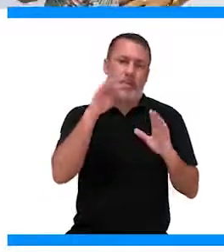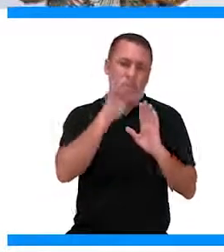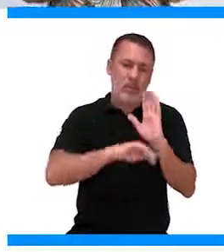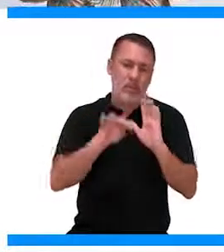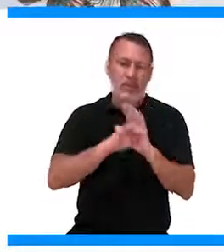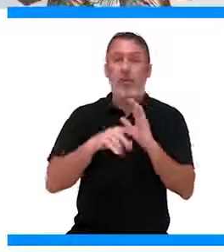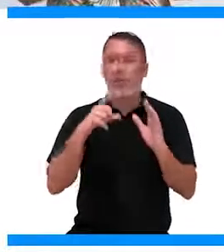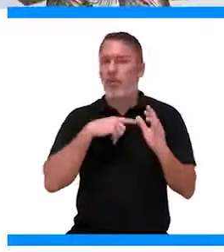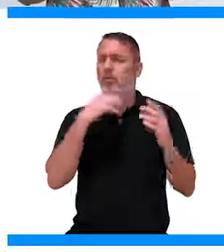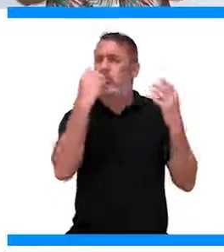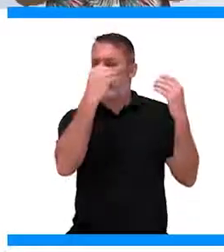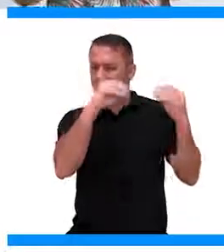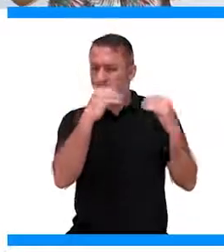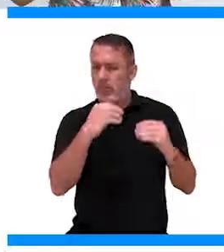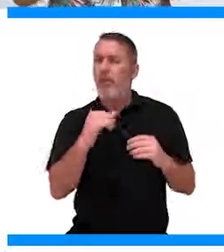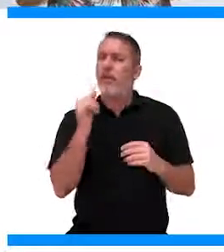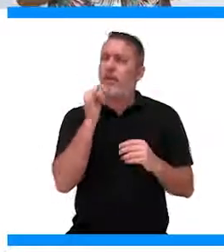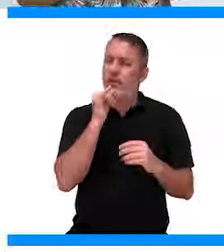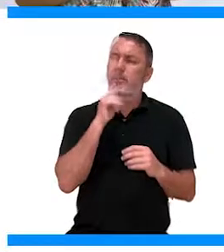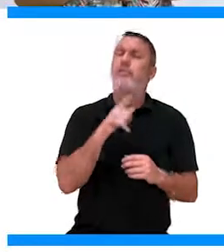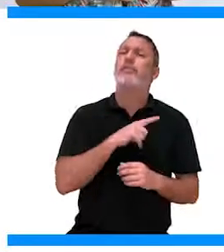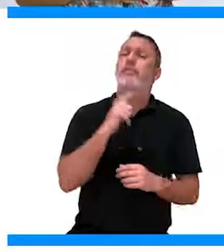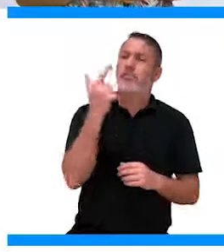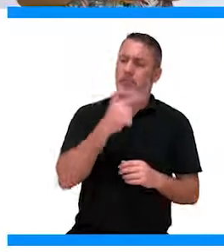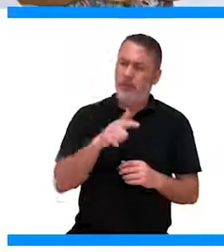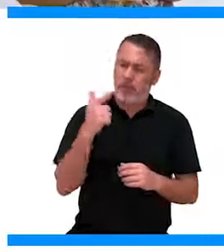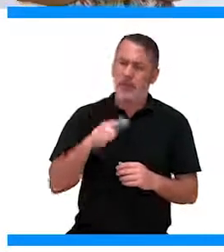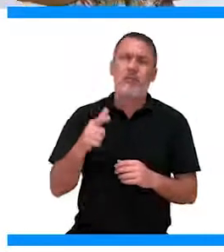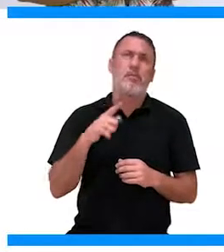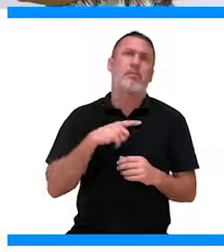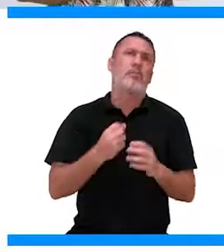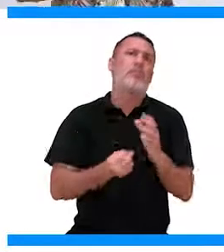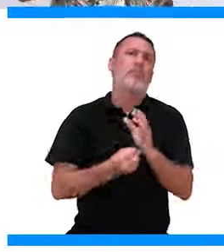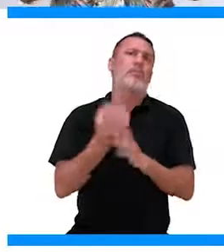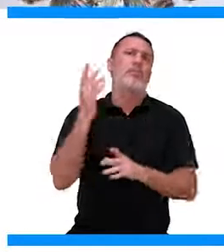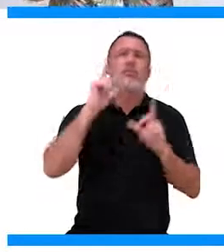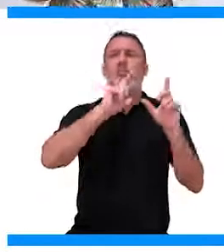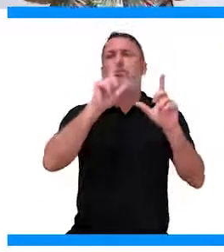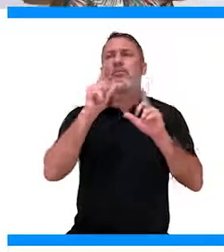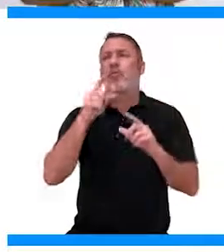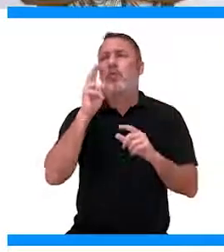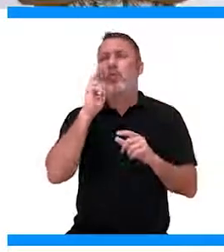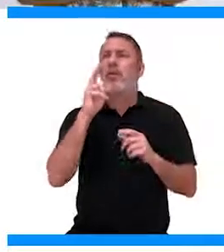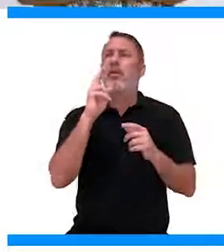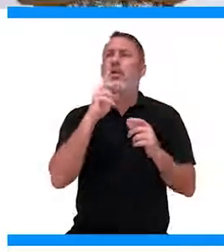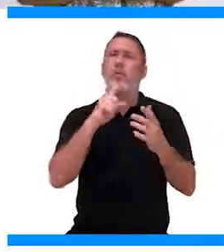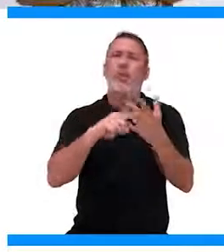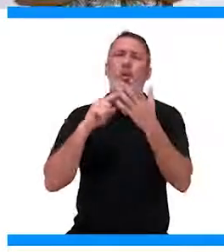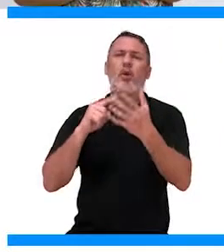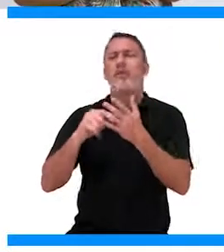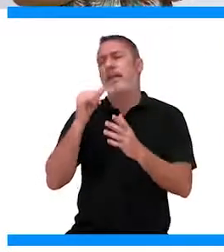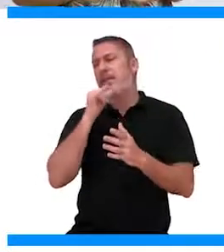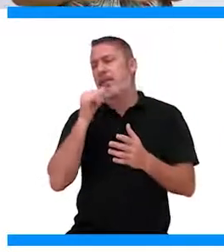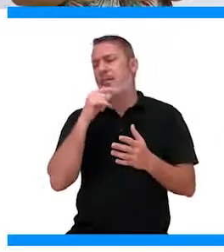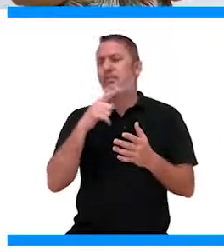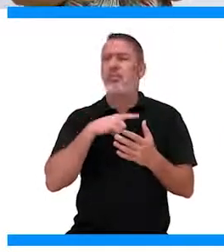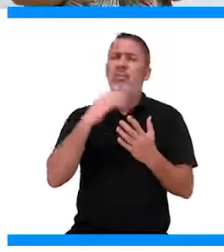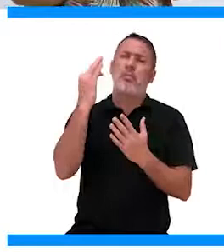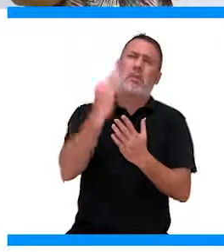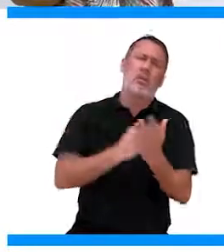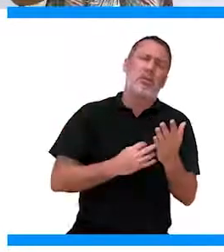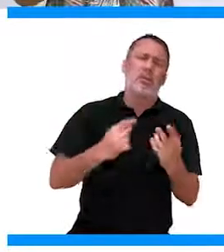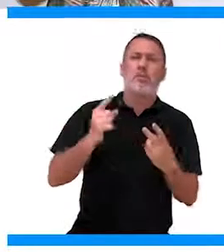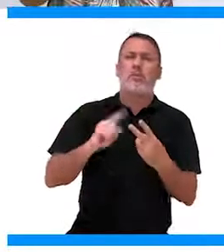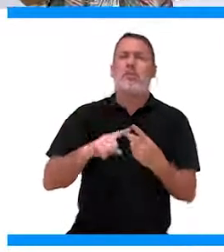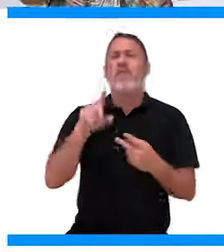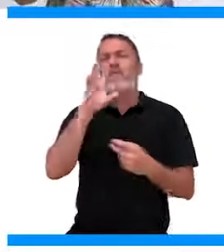Eu coloquei aqui vários exemplos, mas ainda tem alguns, tá? São muitas figuras de linguagem que a gente pode encontrar